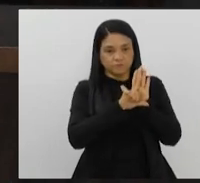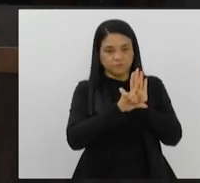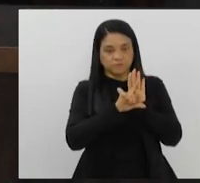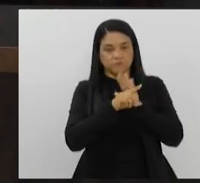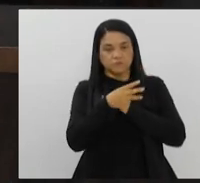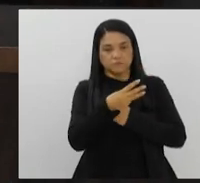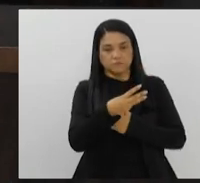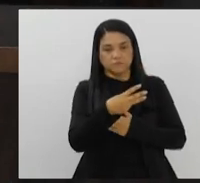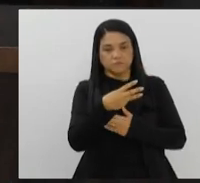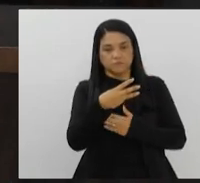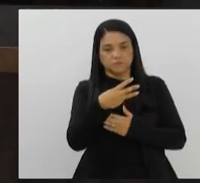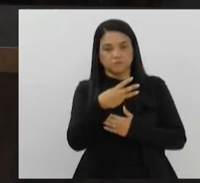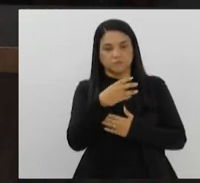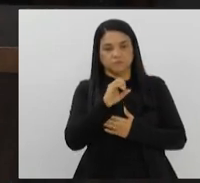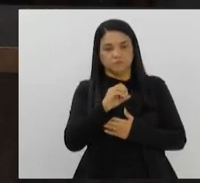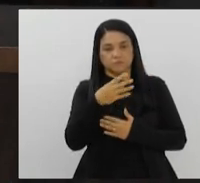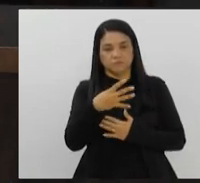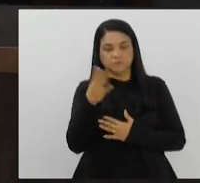legislativa número